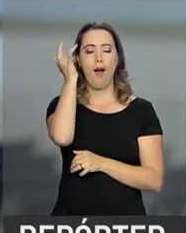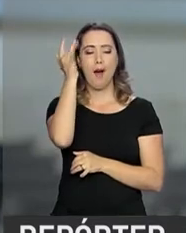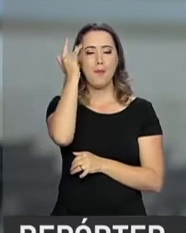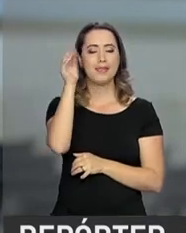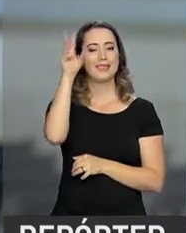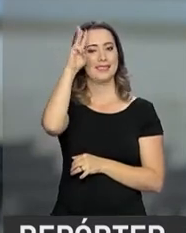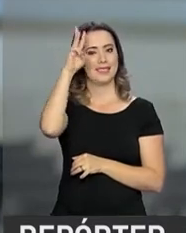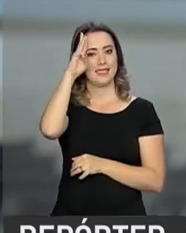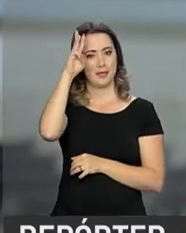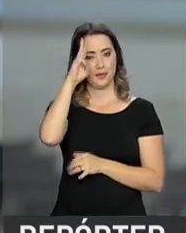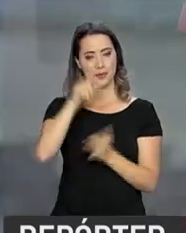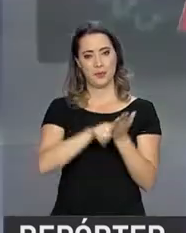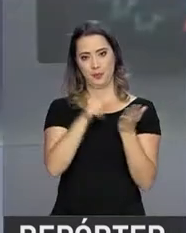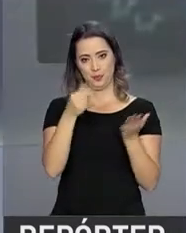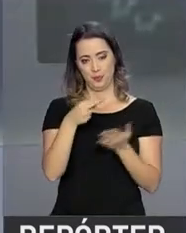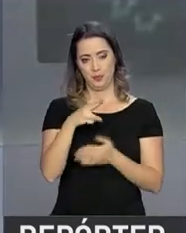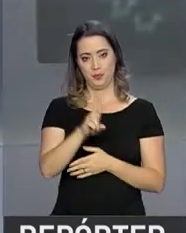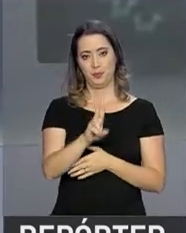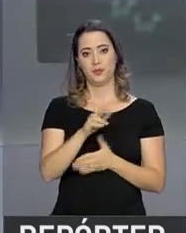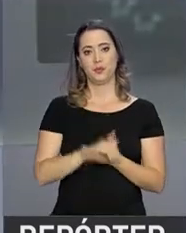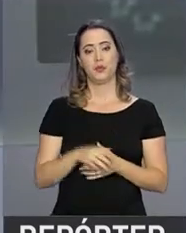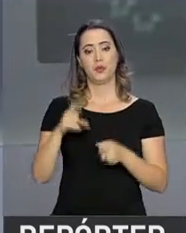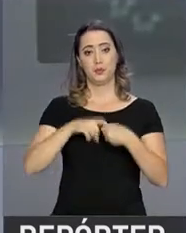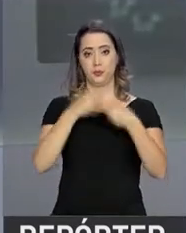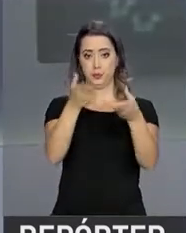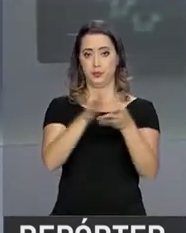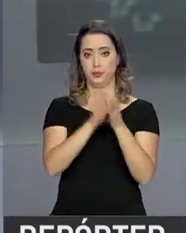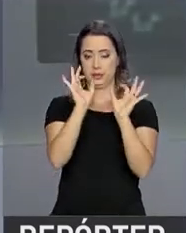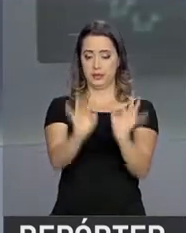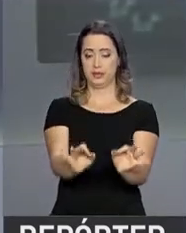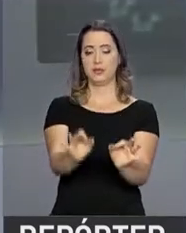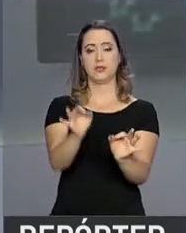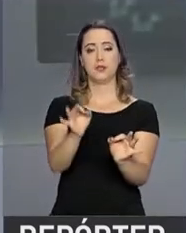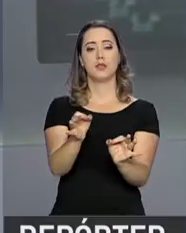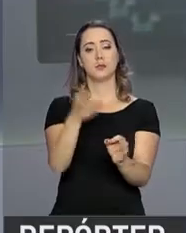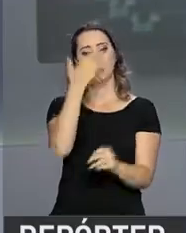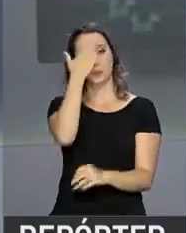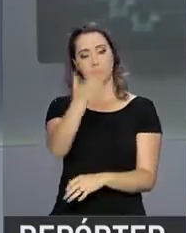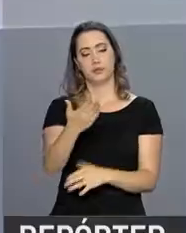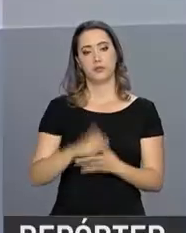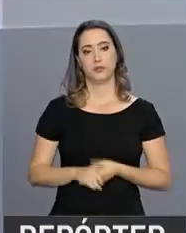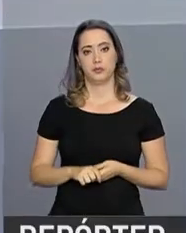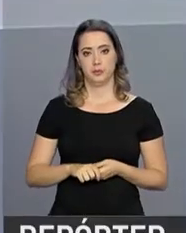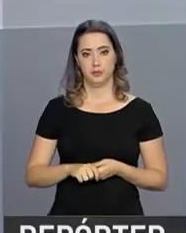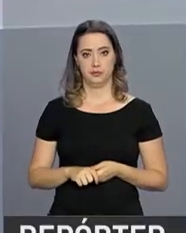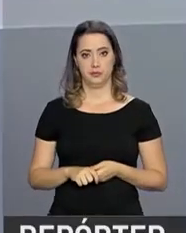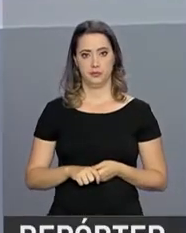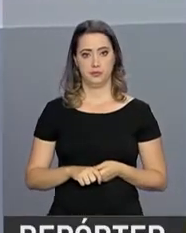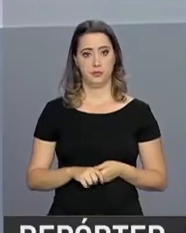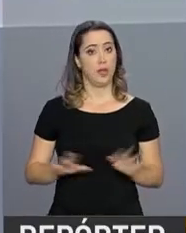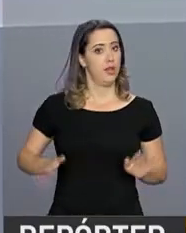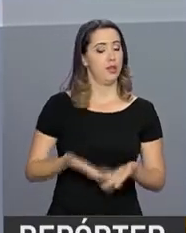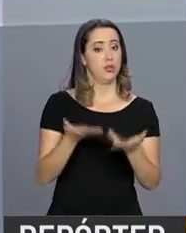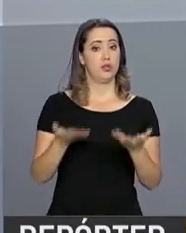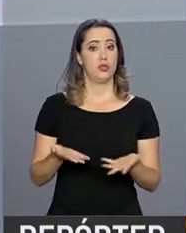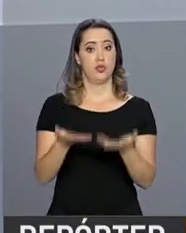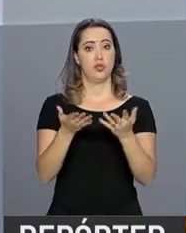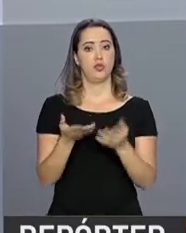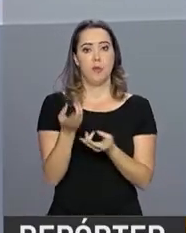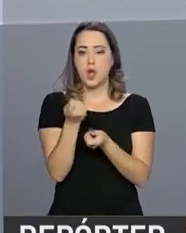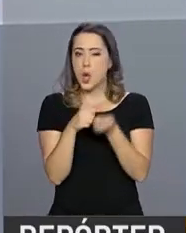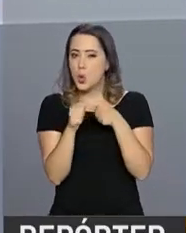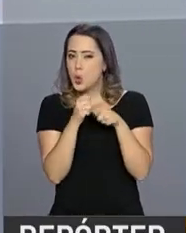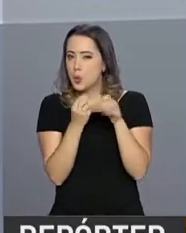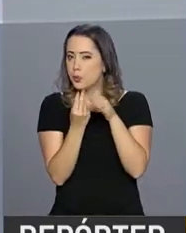Oficial da União. Volto com você no estúdio, Roberto. Está certo. Muito obrigado, Gabi, pelas informações. Estimular o hábito de poupar